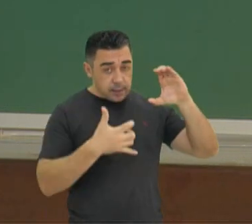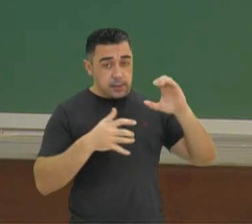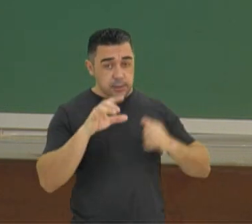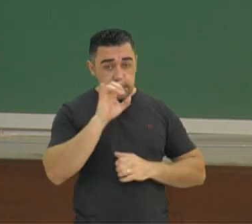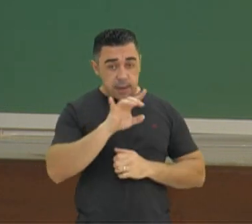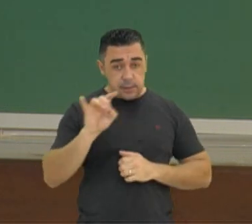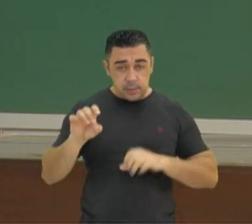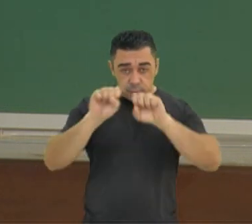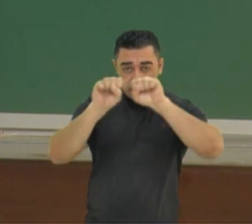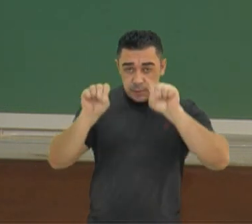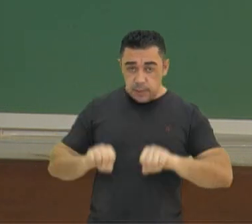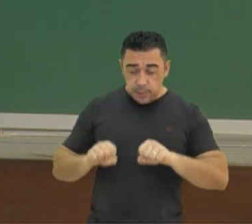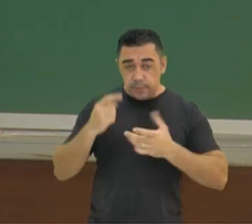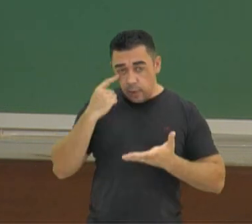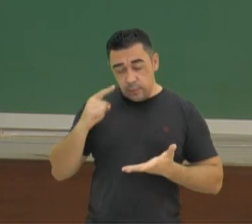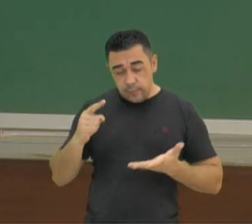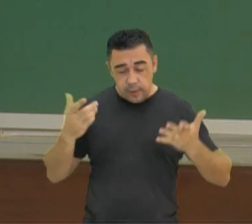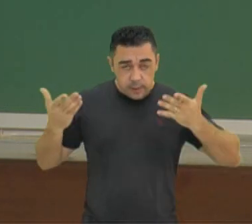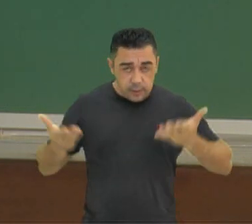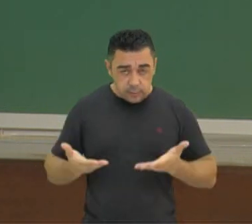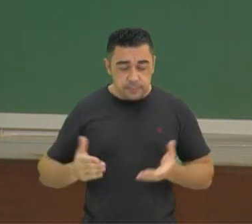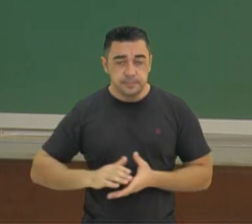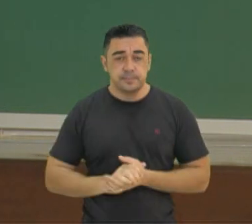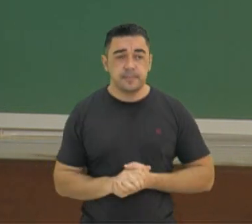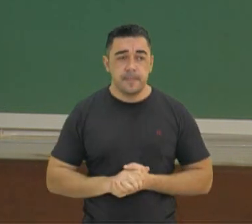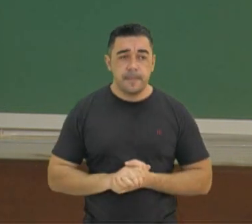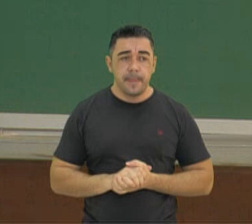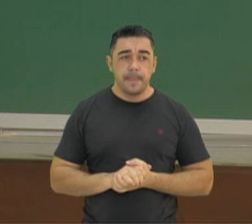cada um deles tem. A gente já vai estar comentando sobre isso daí.